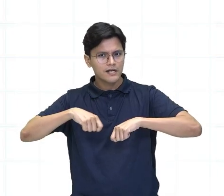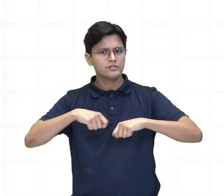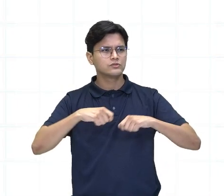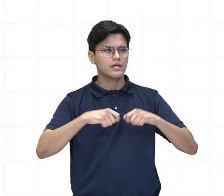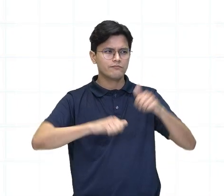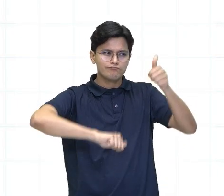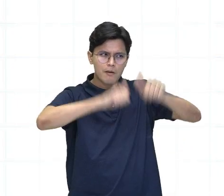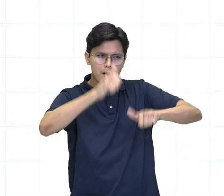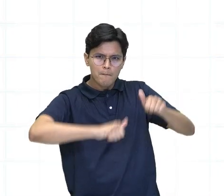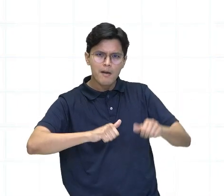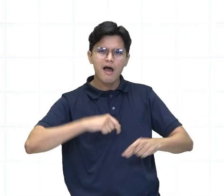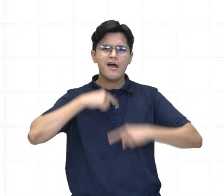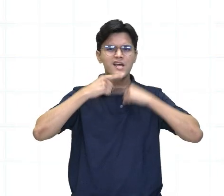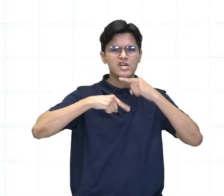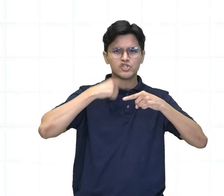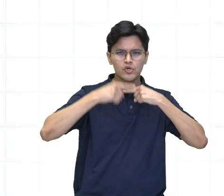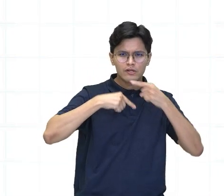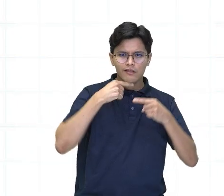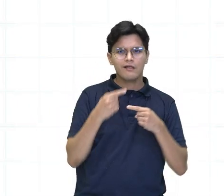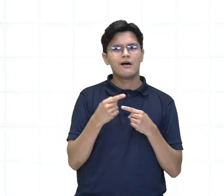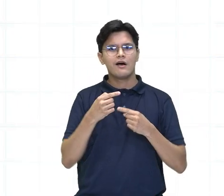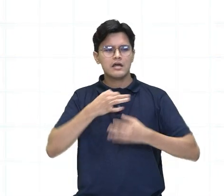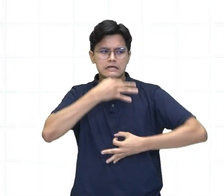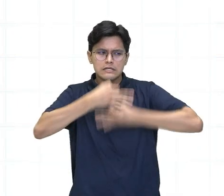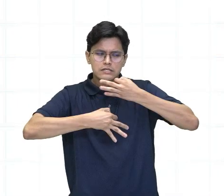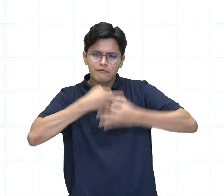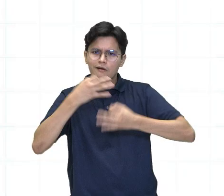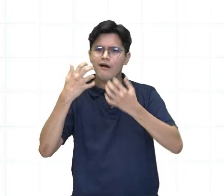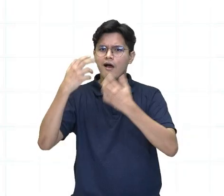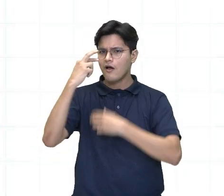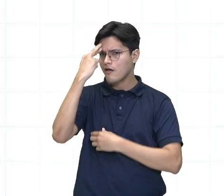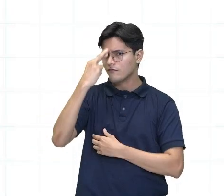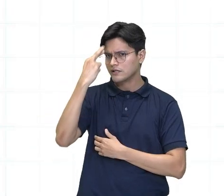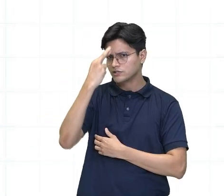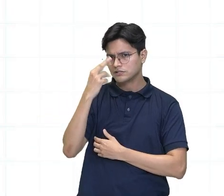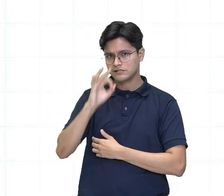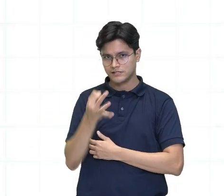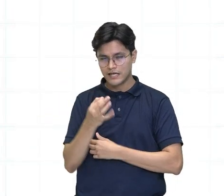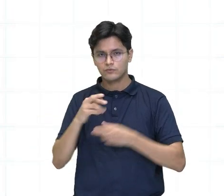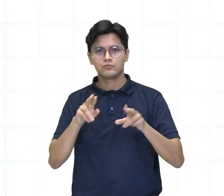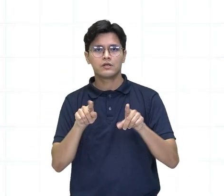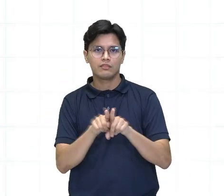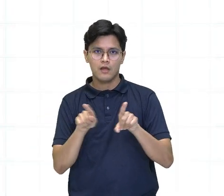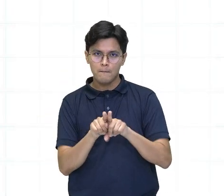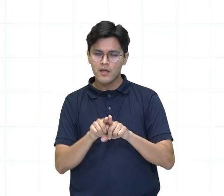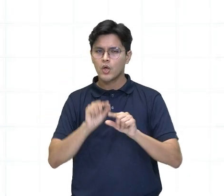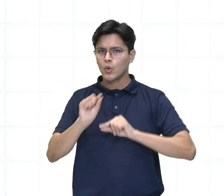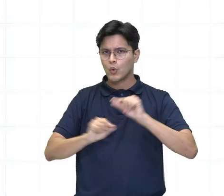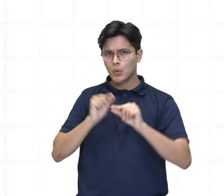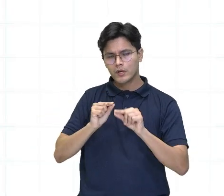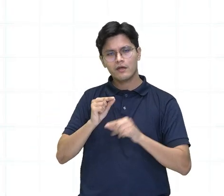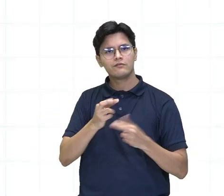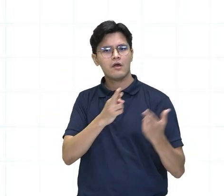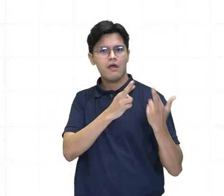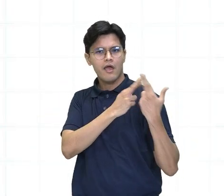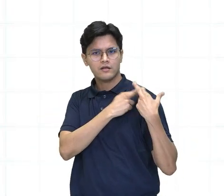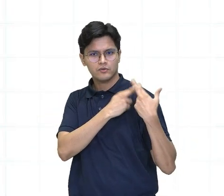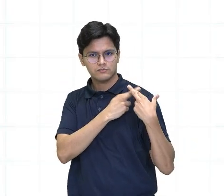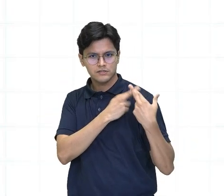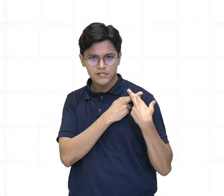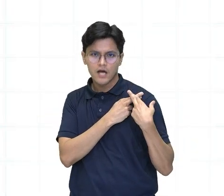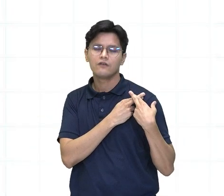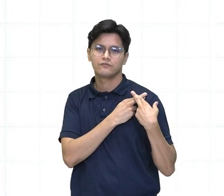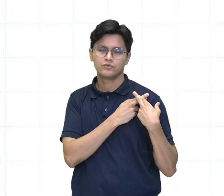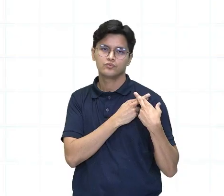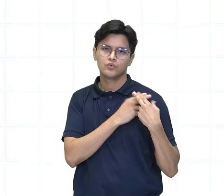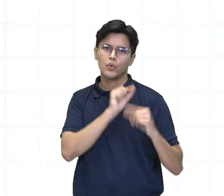questionador realmente, né, um questionador e responsável diante das informações e das situações que